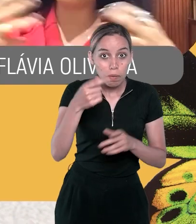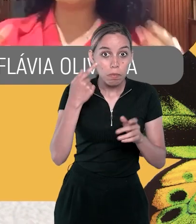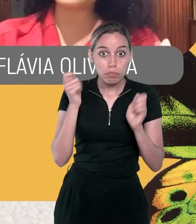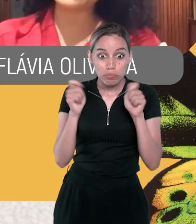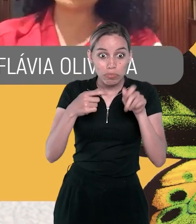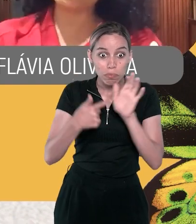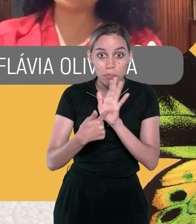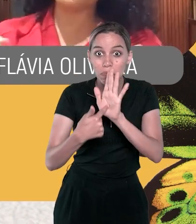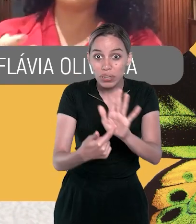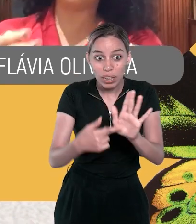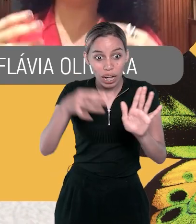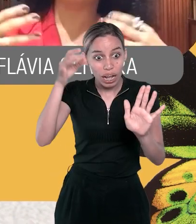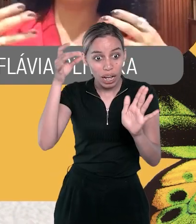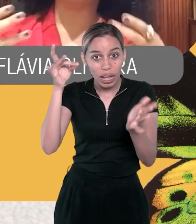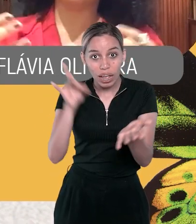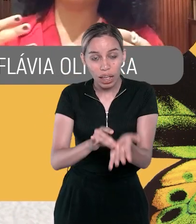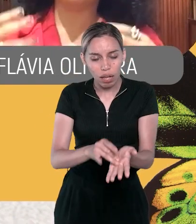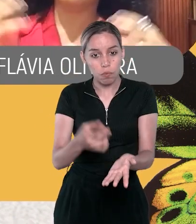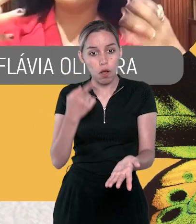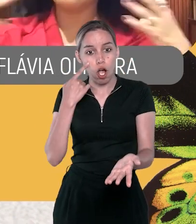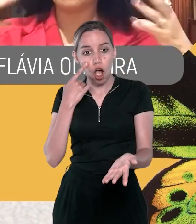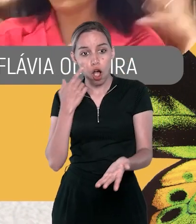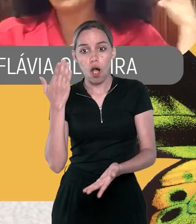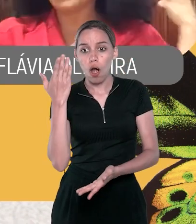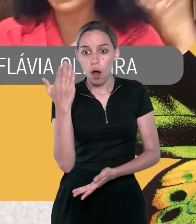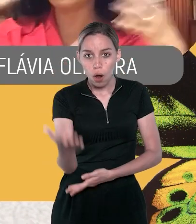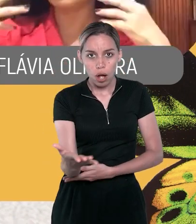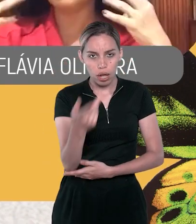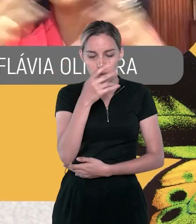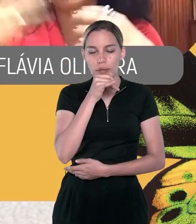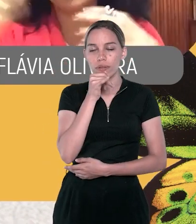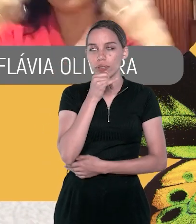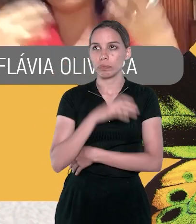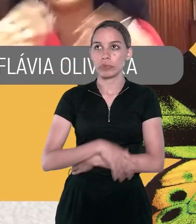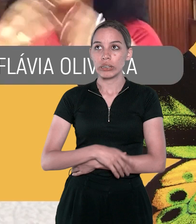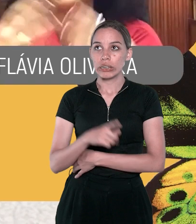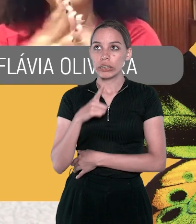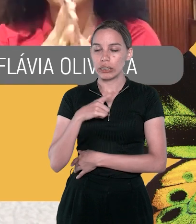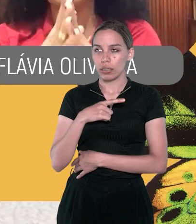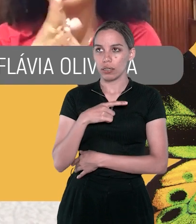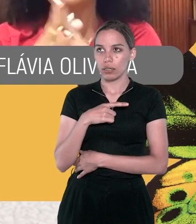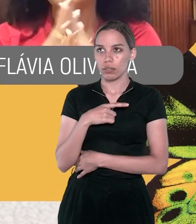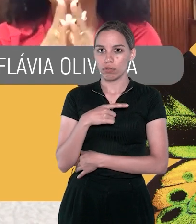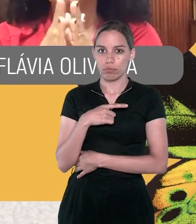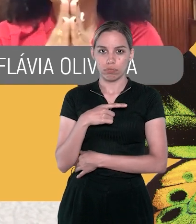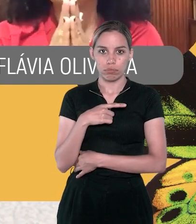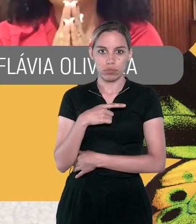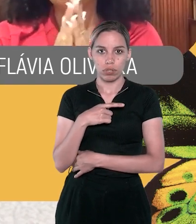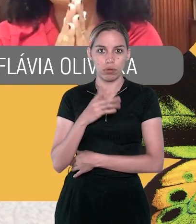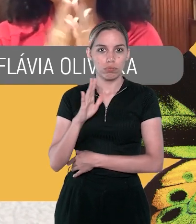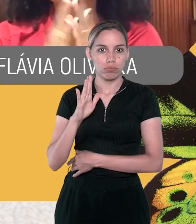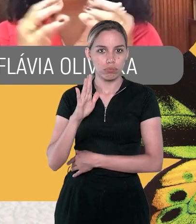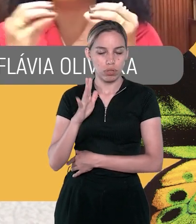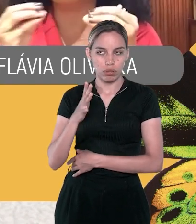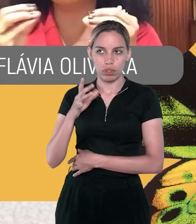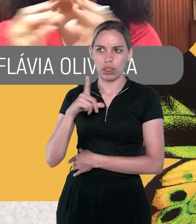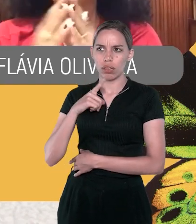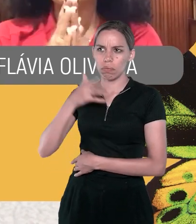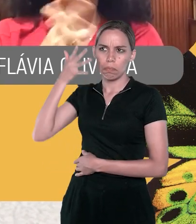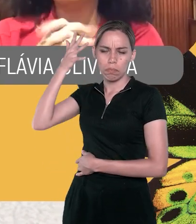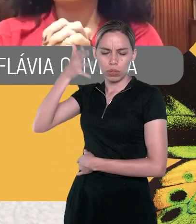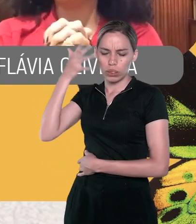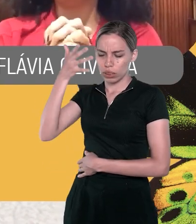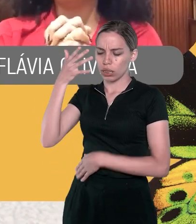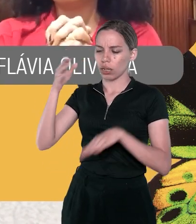as escravizadas de ganho, né? Tem uma imagem que eu já usei até em palestra, que me impressiona